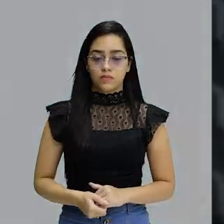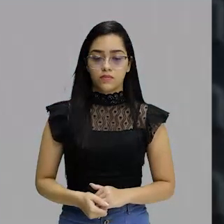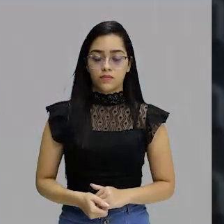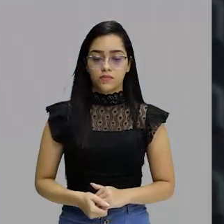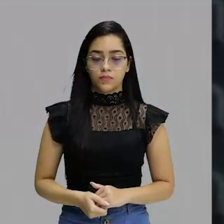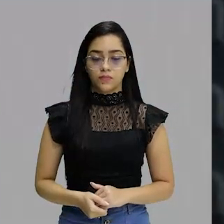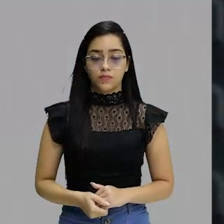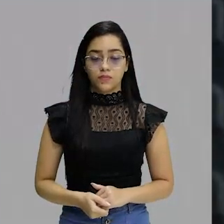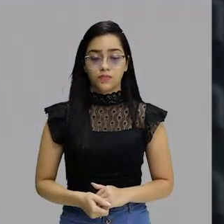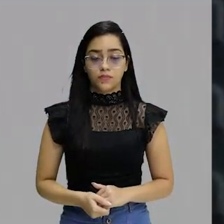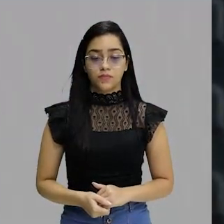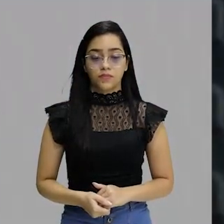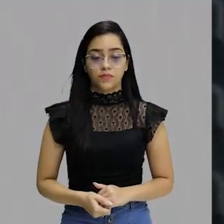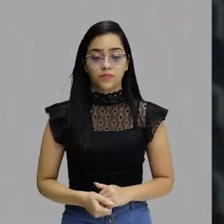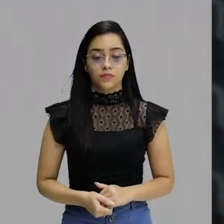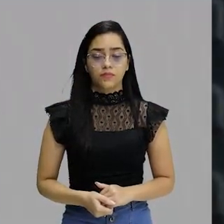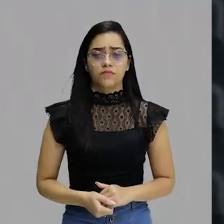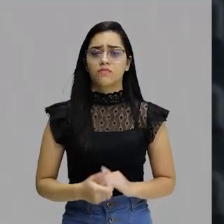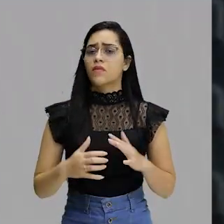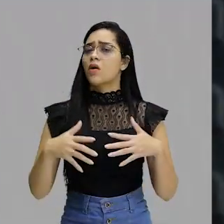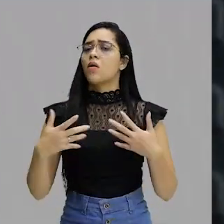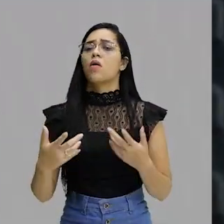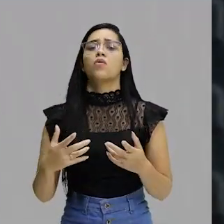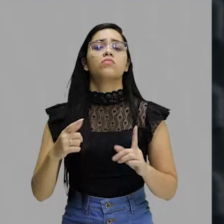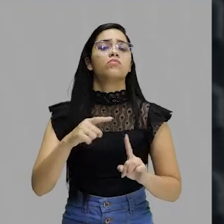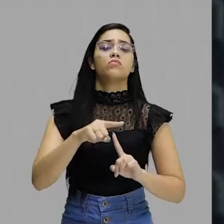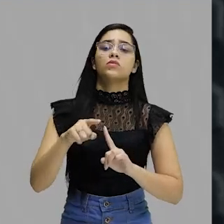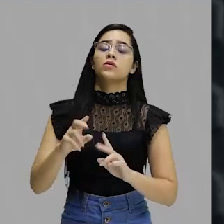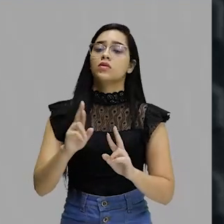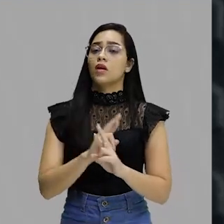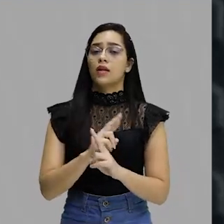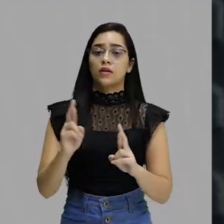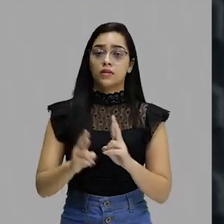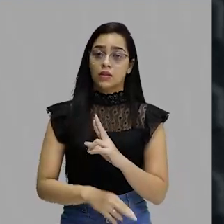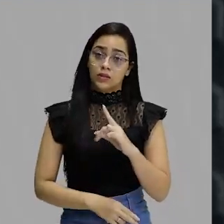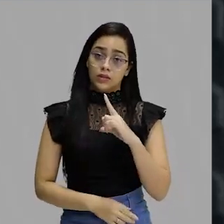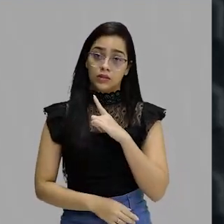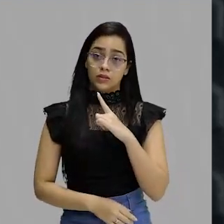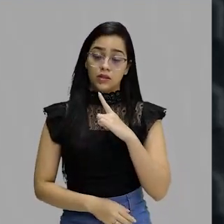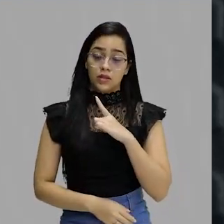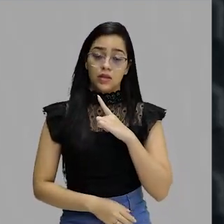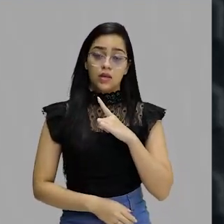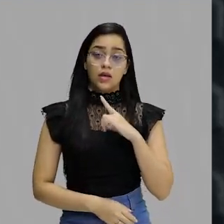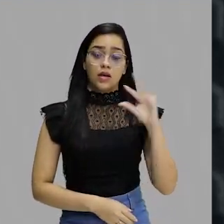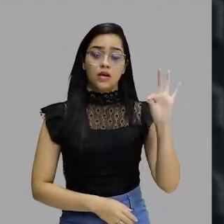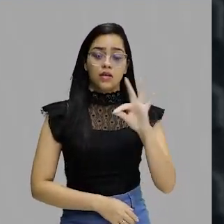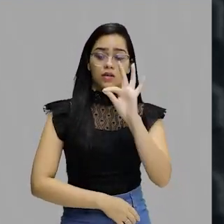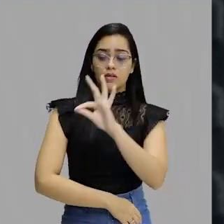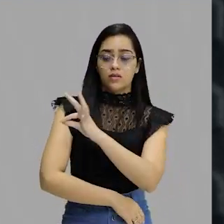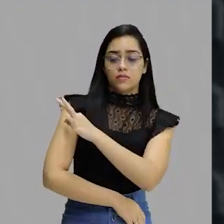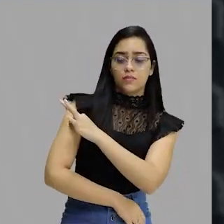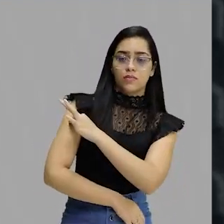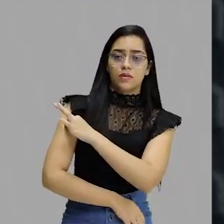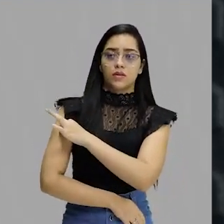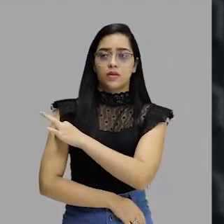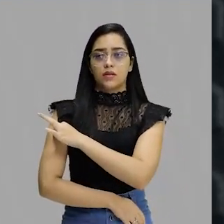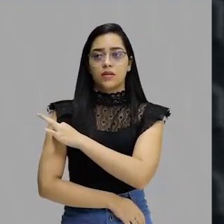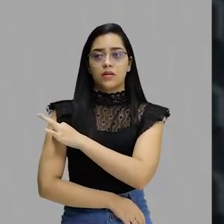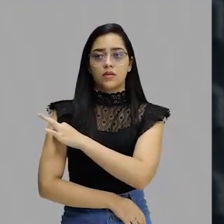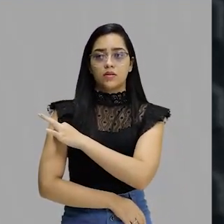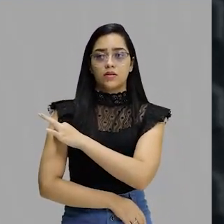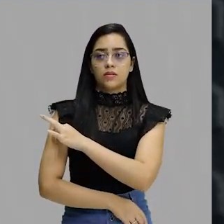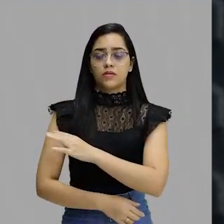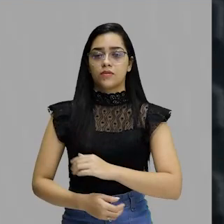da sua própria. Que tipo de relação ecológica existe entre as abelhas, né, as abelhas,